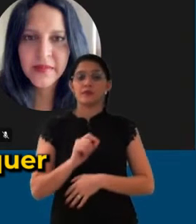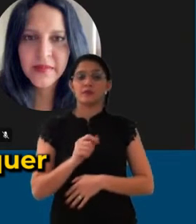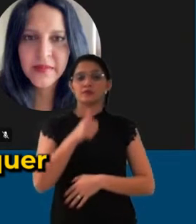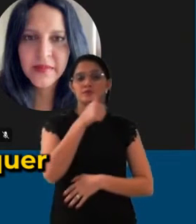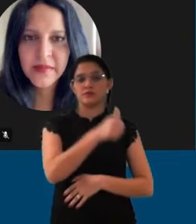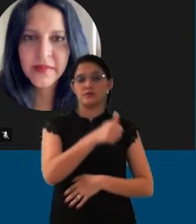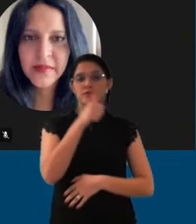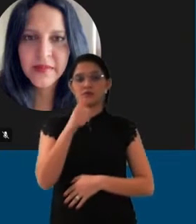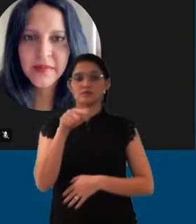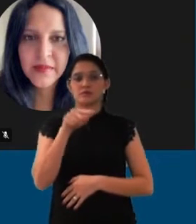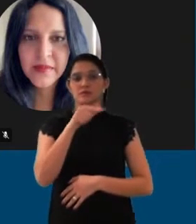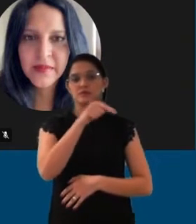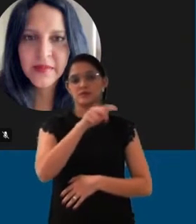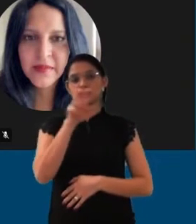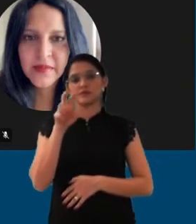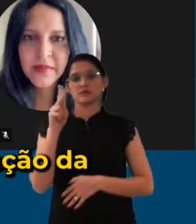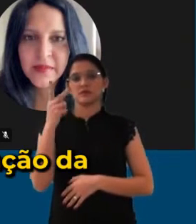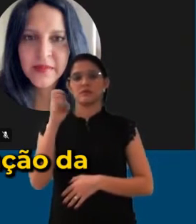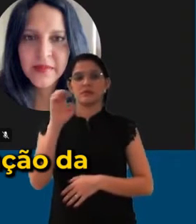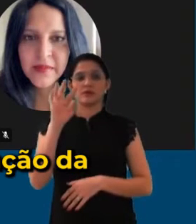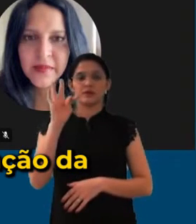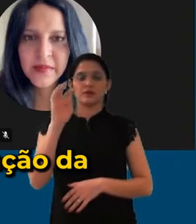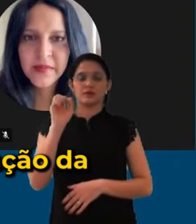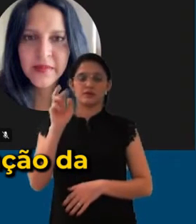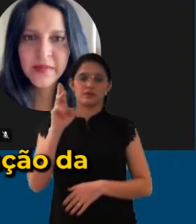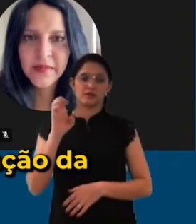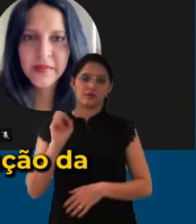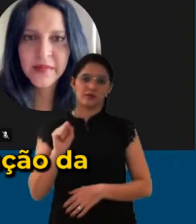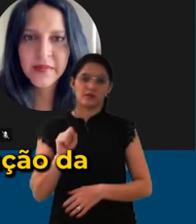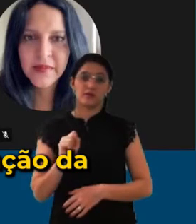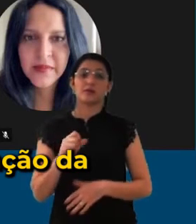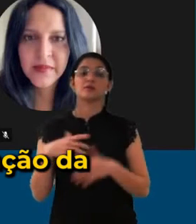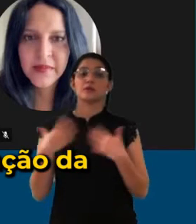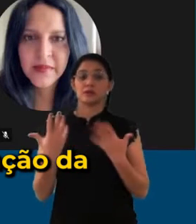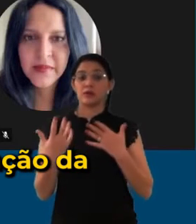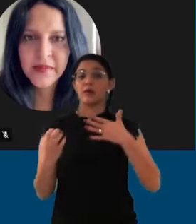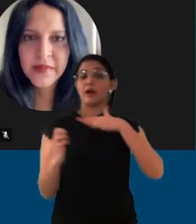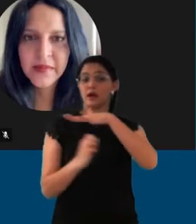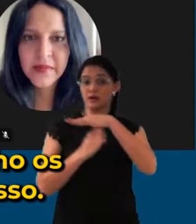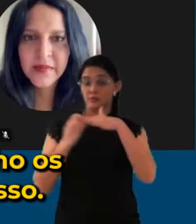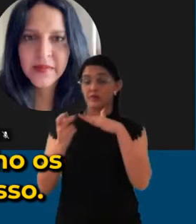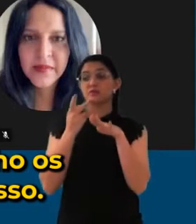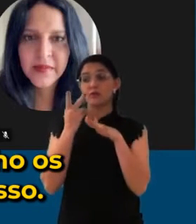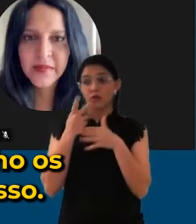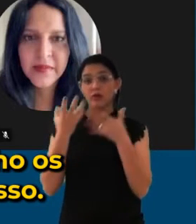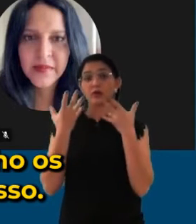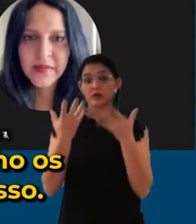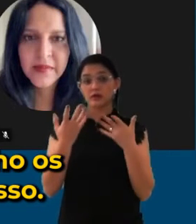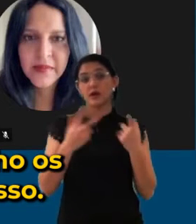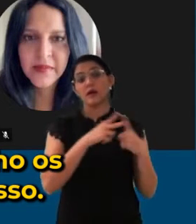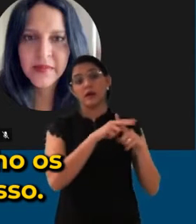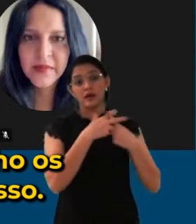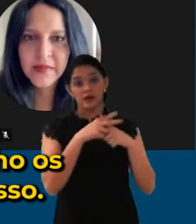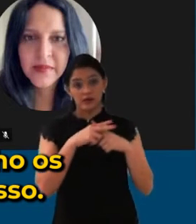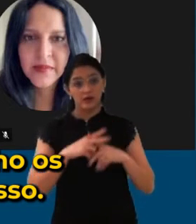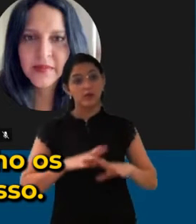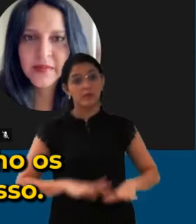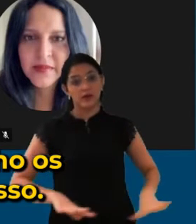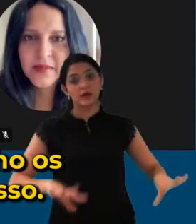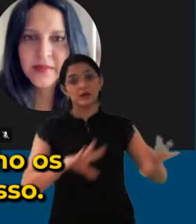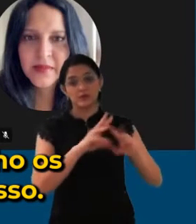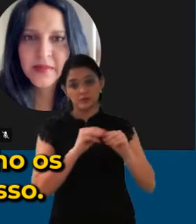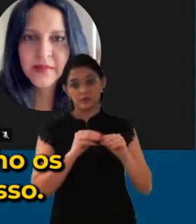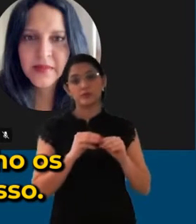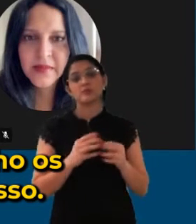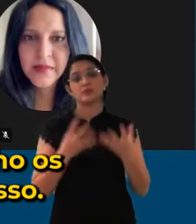buscar, sim, a resolução dessa questão. A gente quer fazer a recuperação da área total. A gente, assim como o Alisson também, eu não